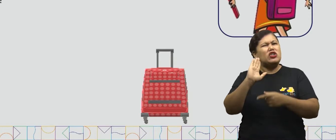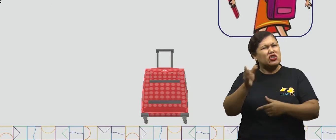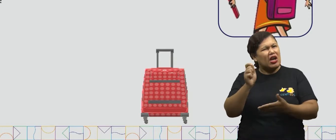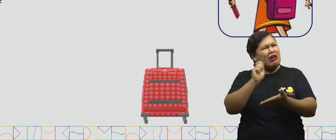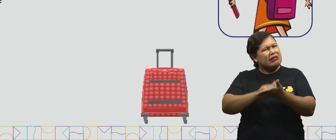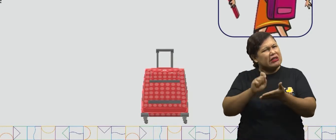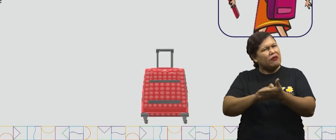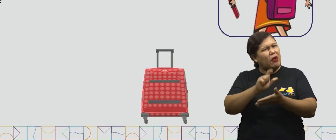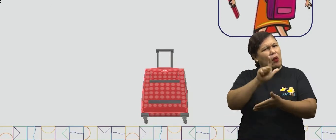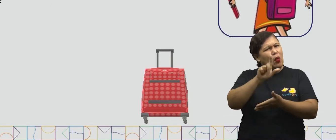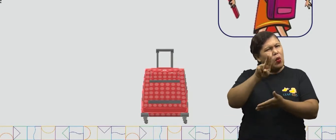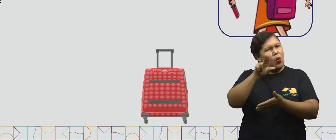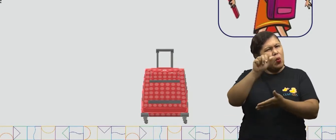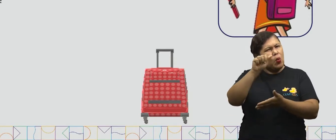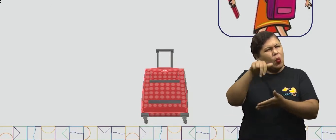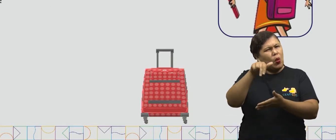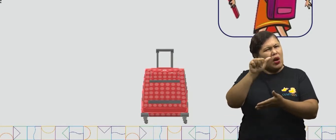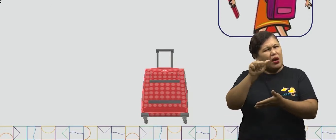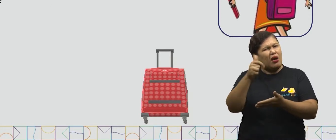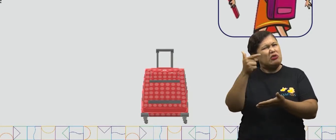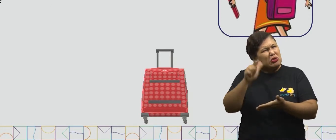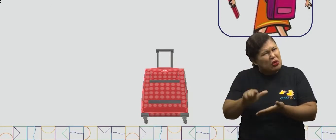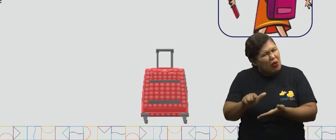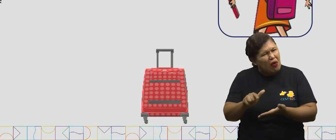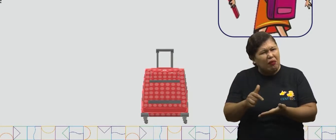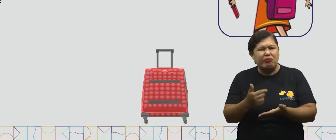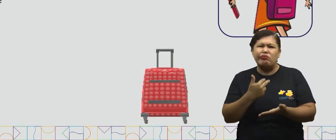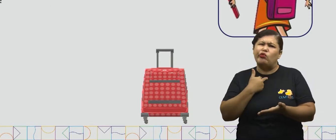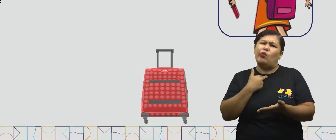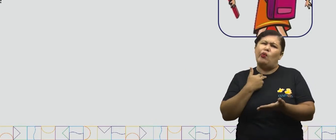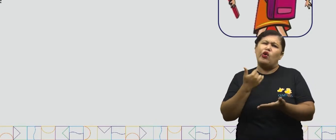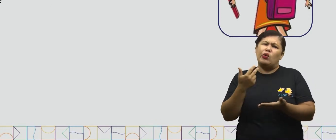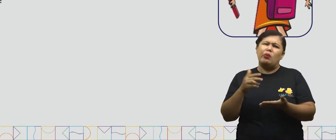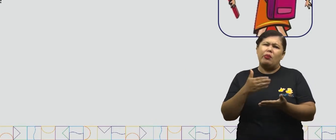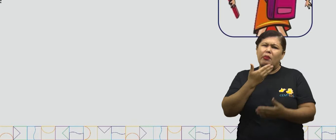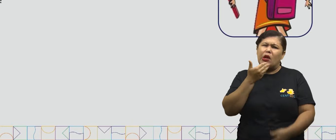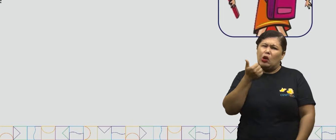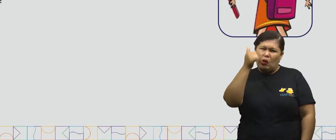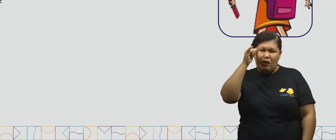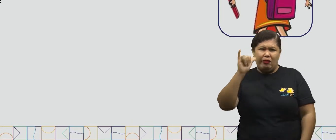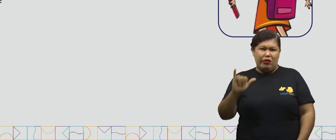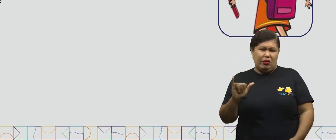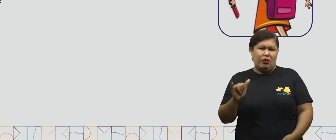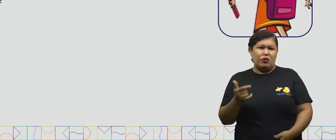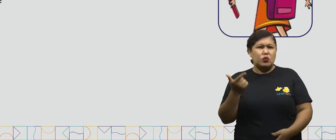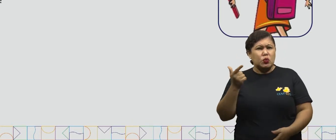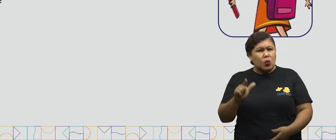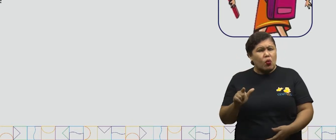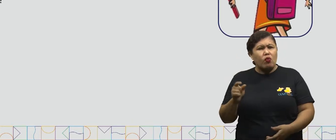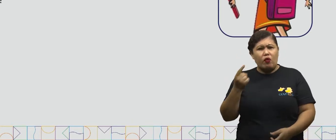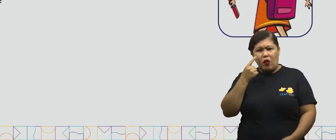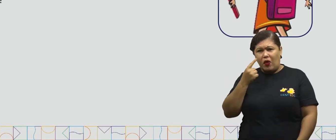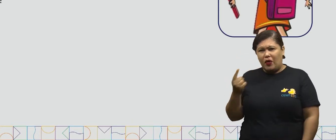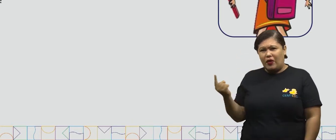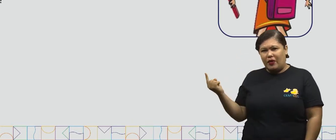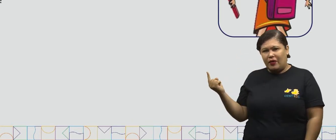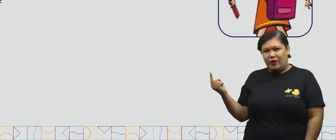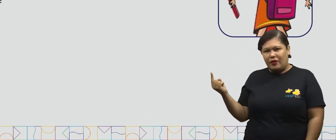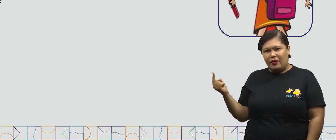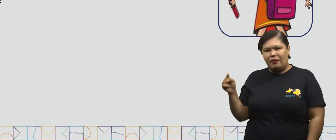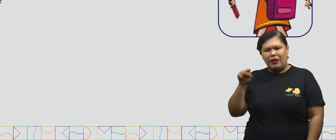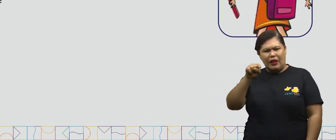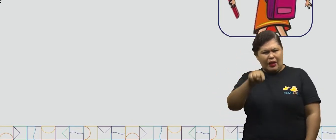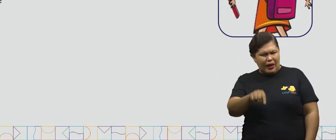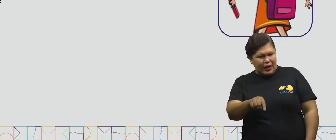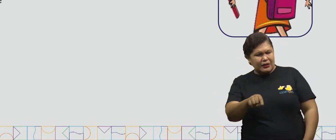então usou-se a palavra ela para não ficar repetitivo. O mesmo aconteceu com as palavras